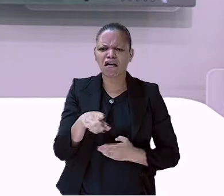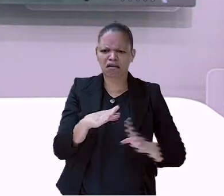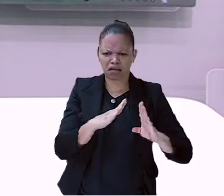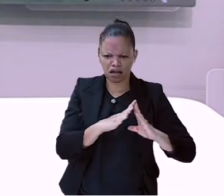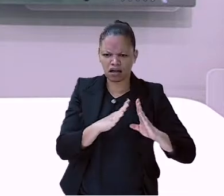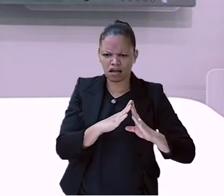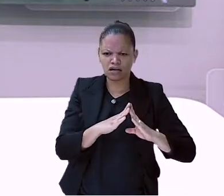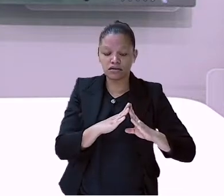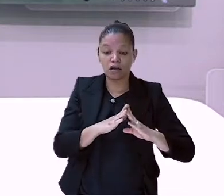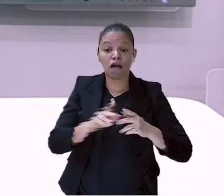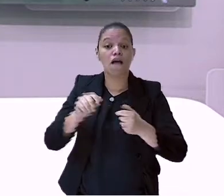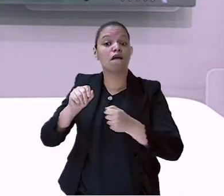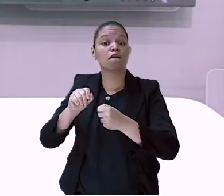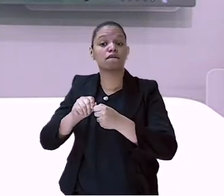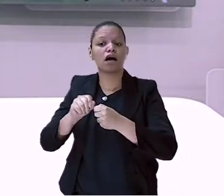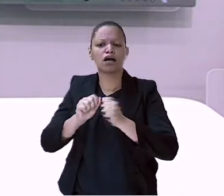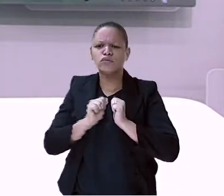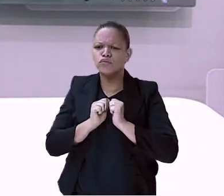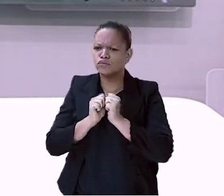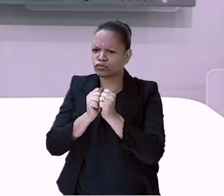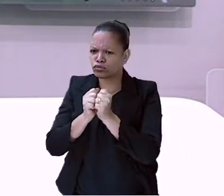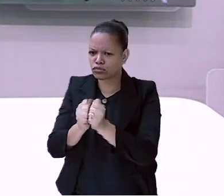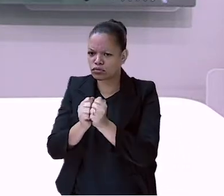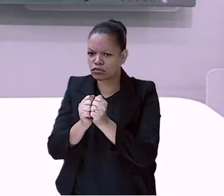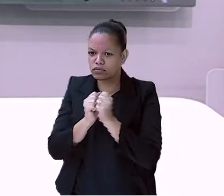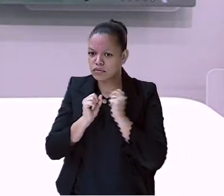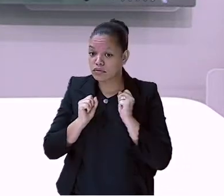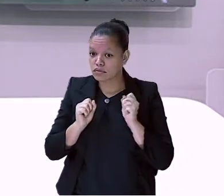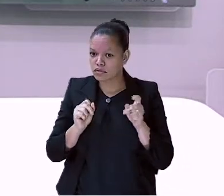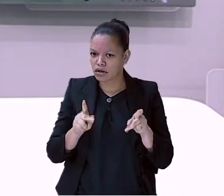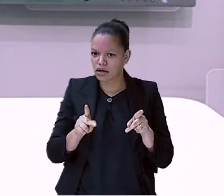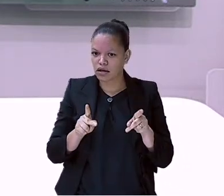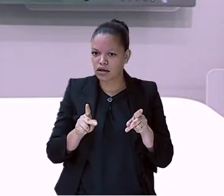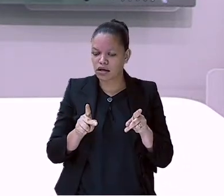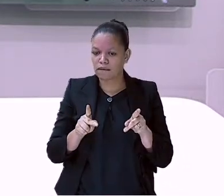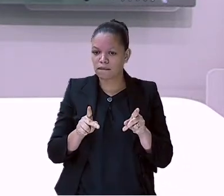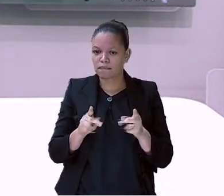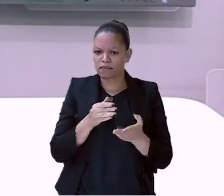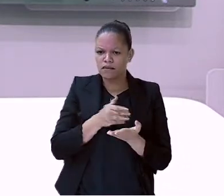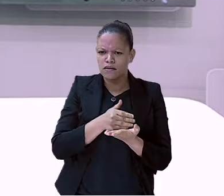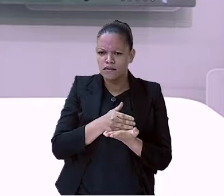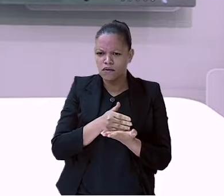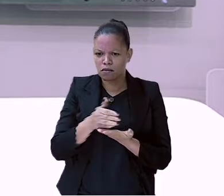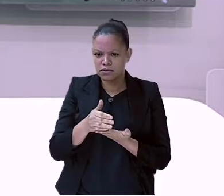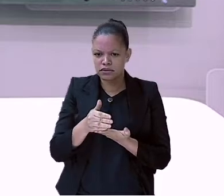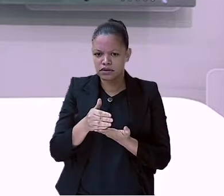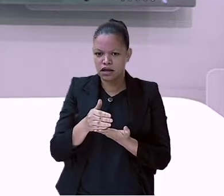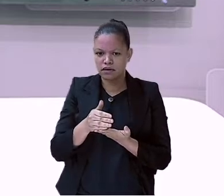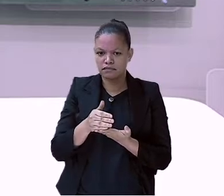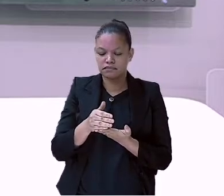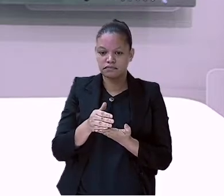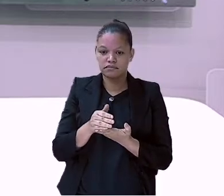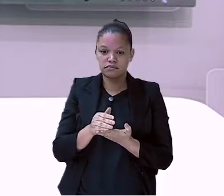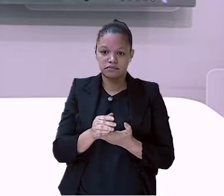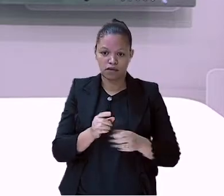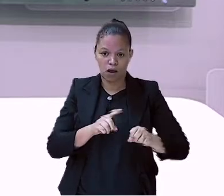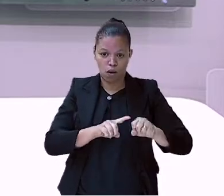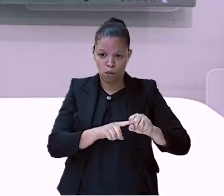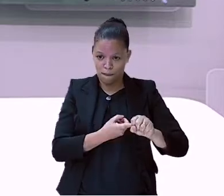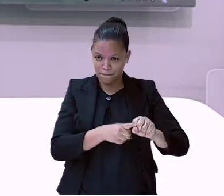tá? Então, você coloca aqui no início o seu apontador e aí nós vamos olhar até onde ele